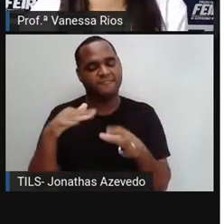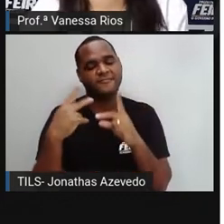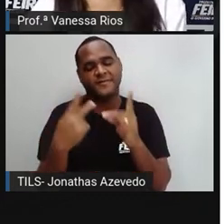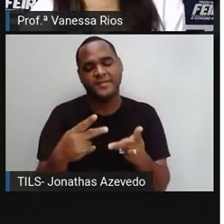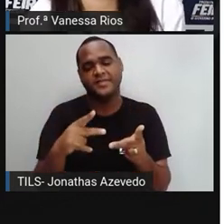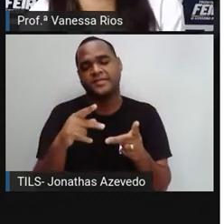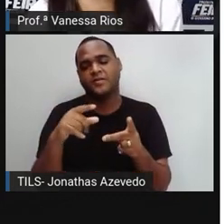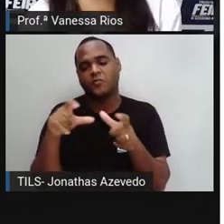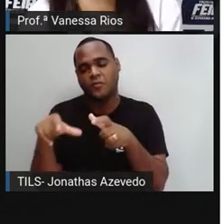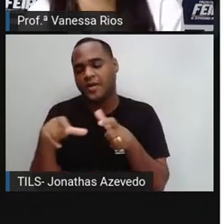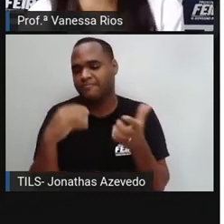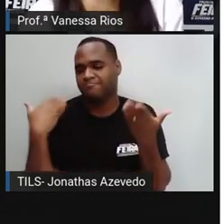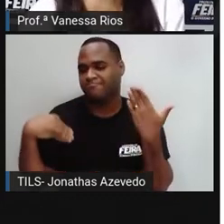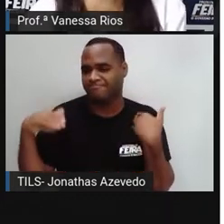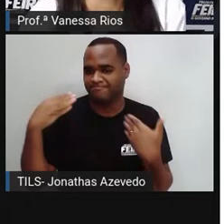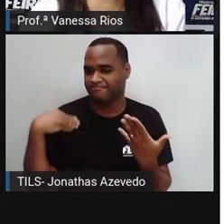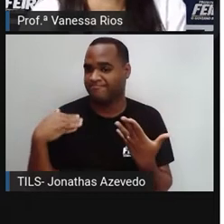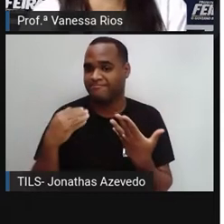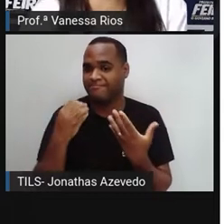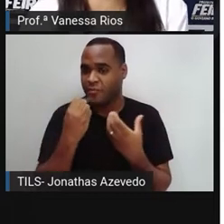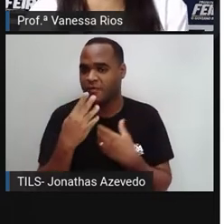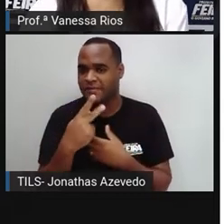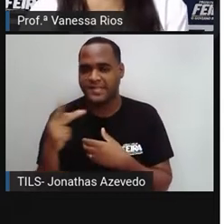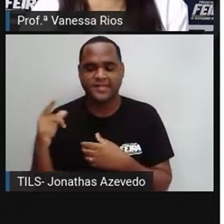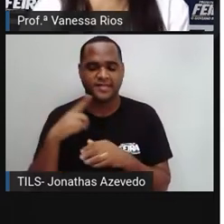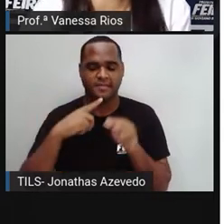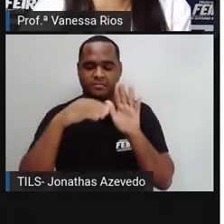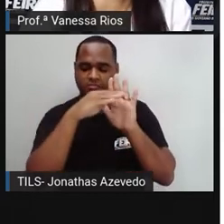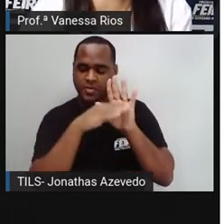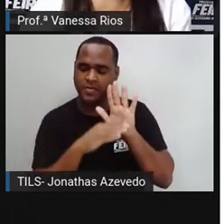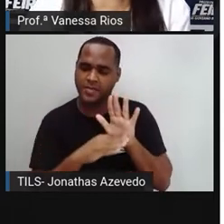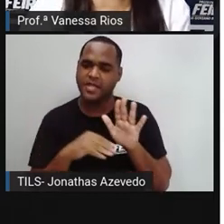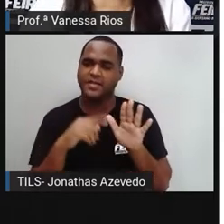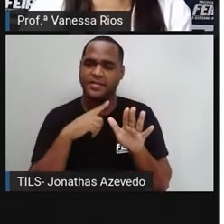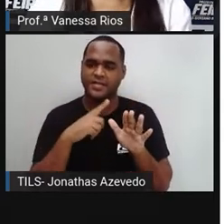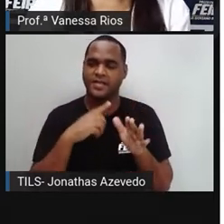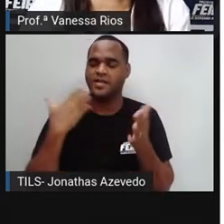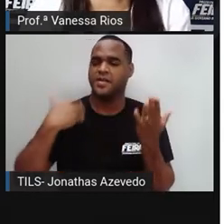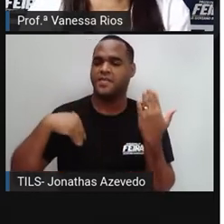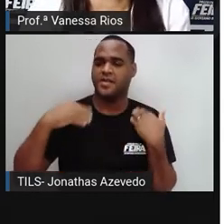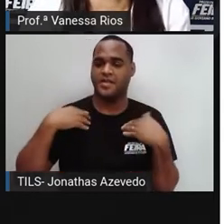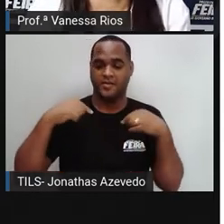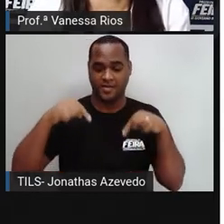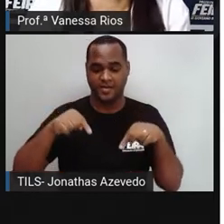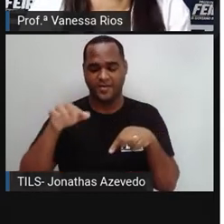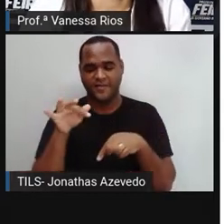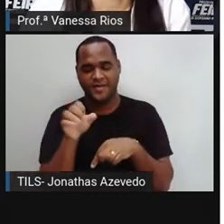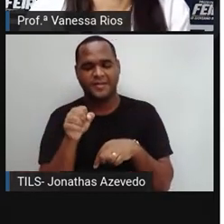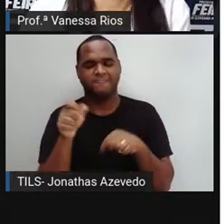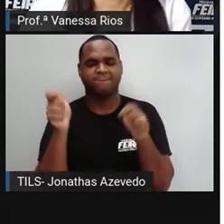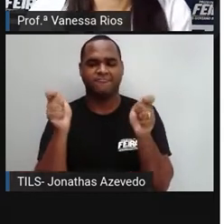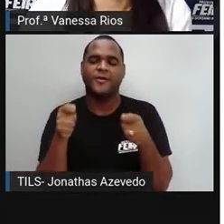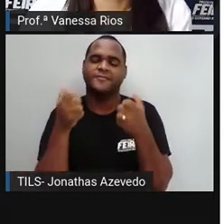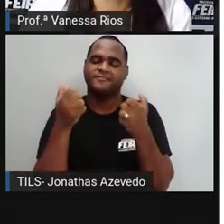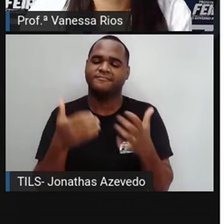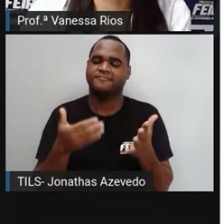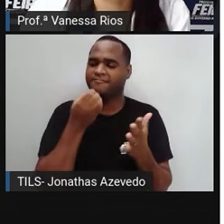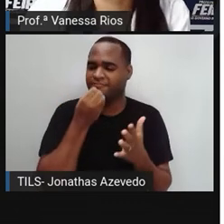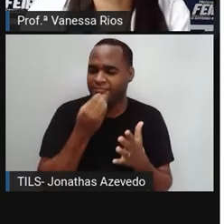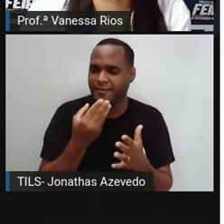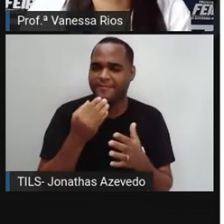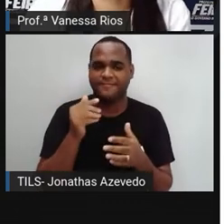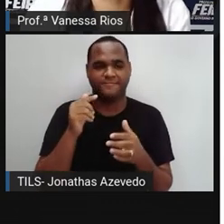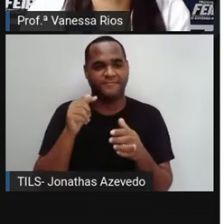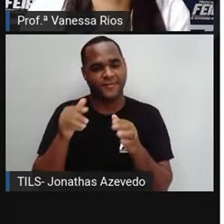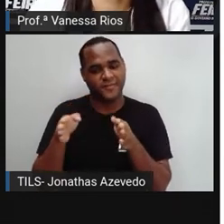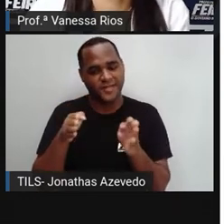os seus locais de passeio, para que a sua lista aí, né, de passeios em Feira de Santana possa ser cumprida durante o